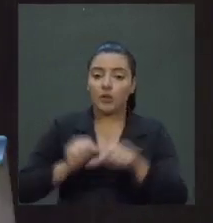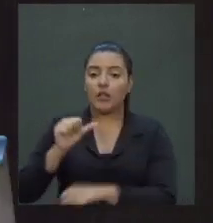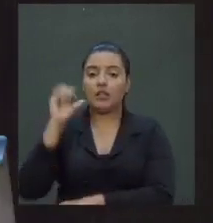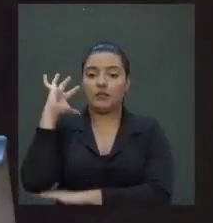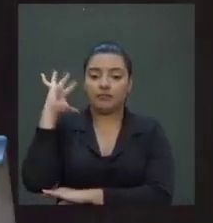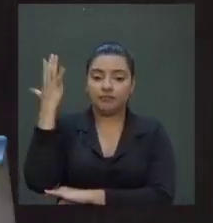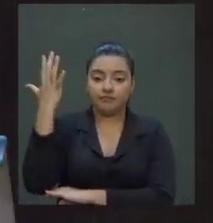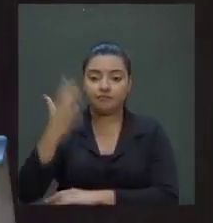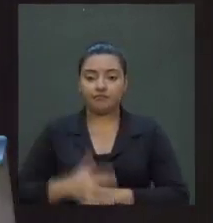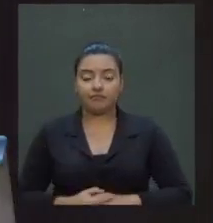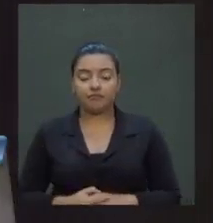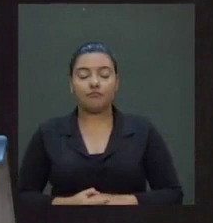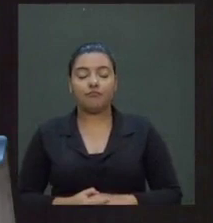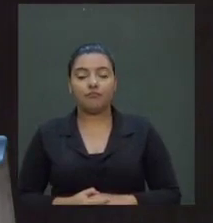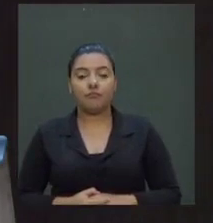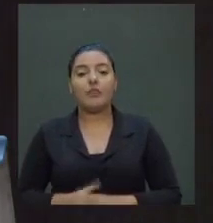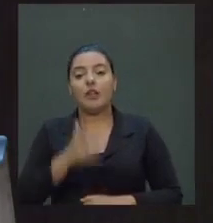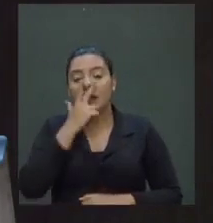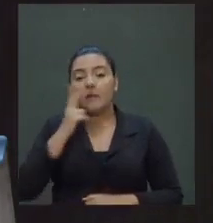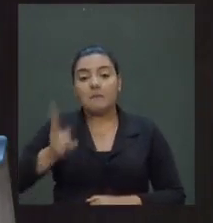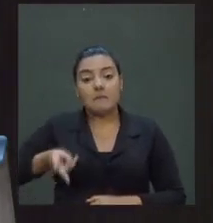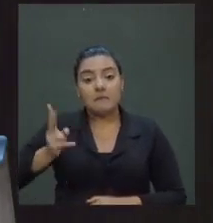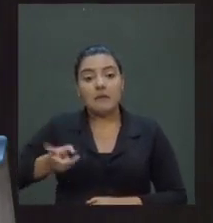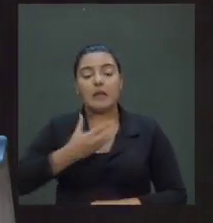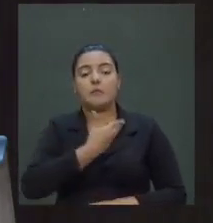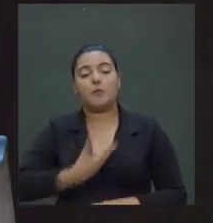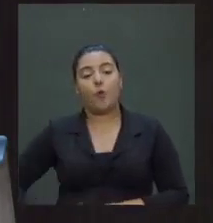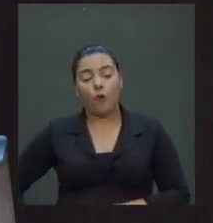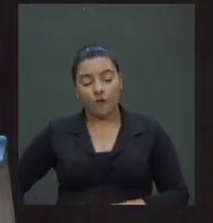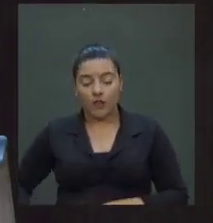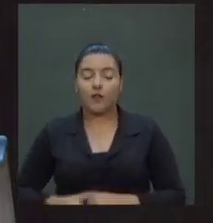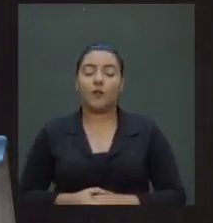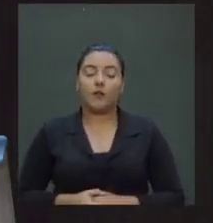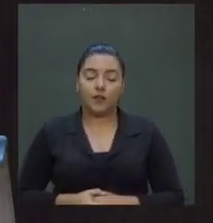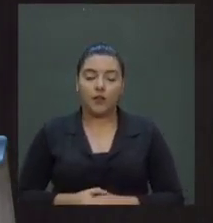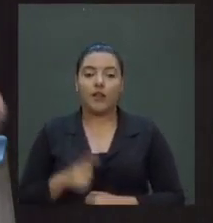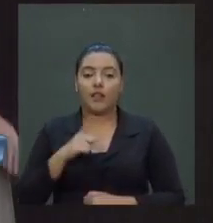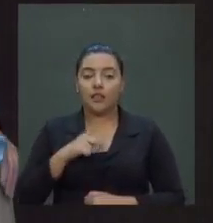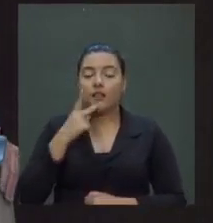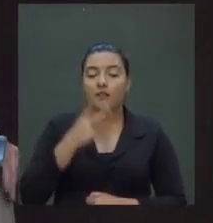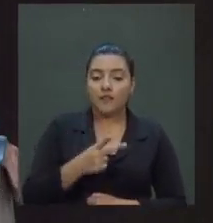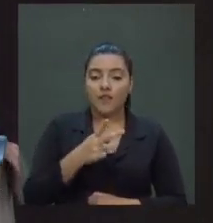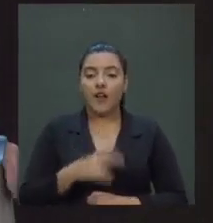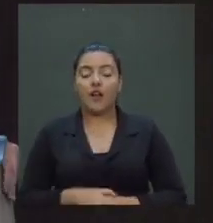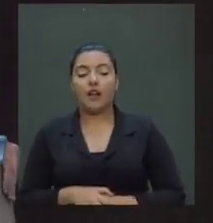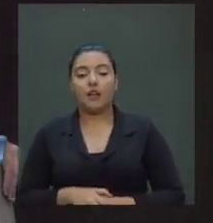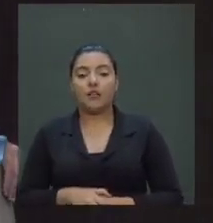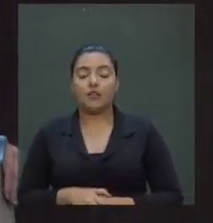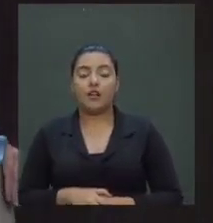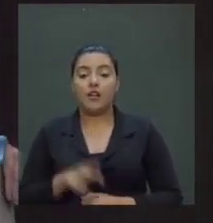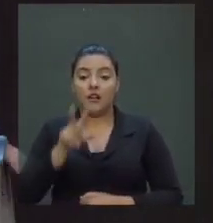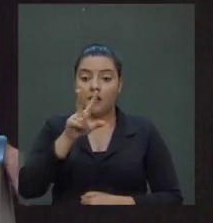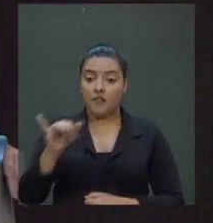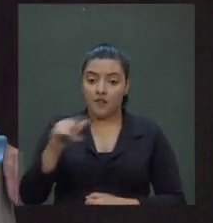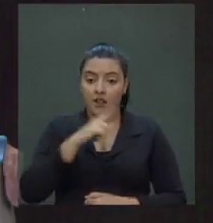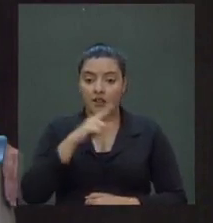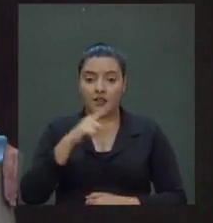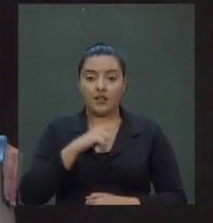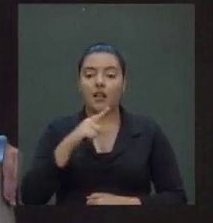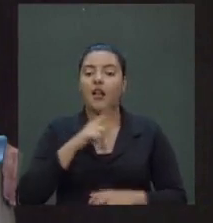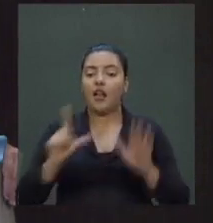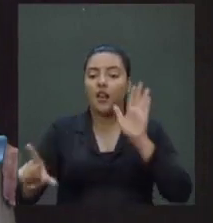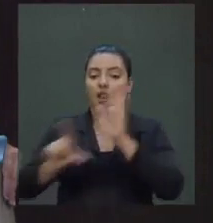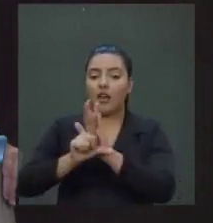climáticas. Este mesmo governo que diz que vai ter uma